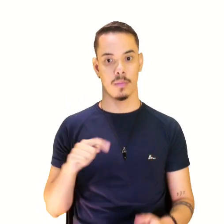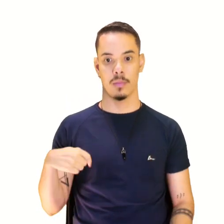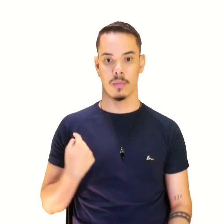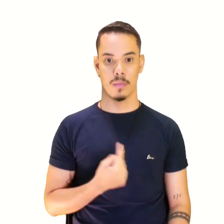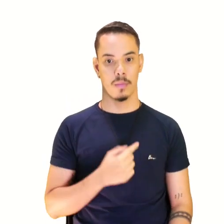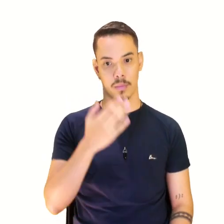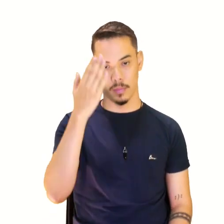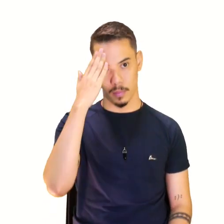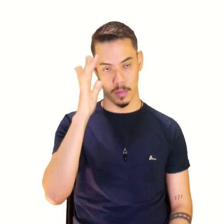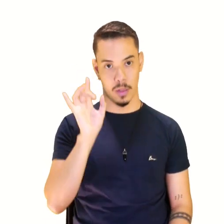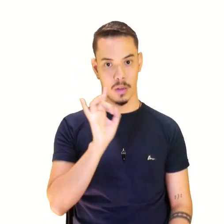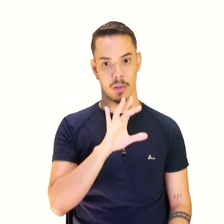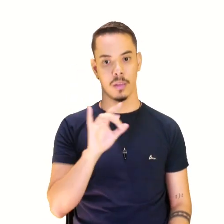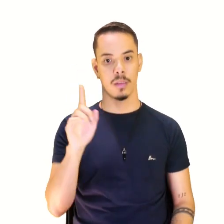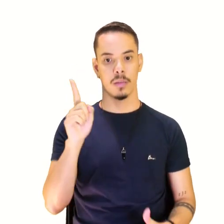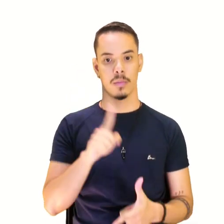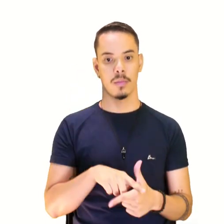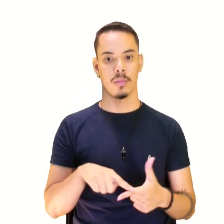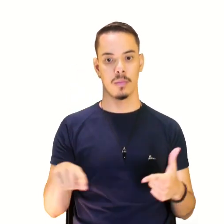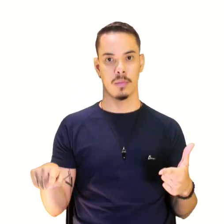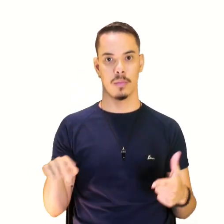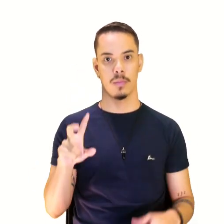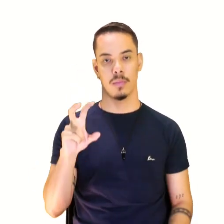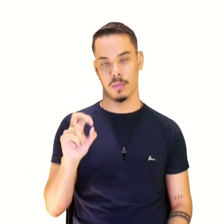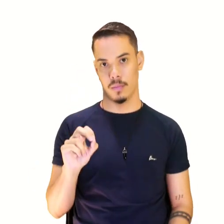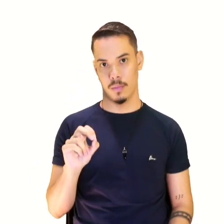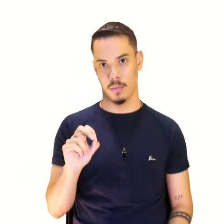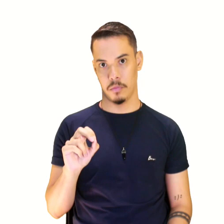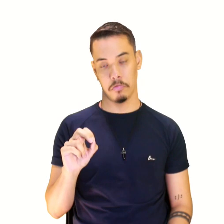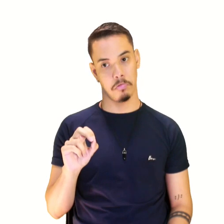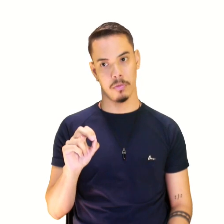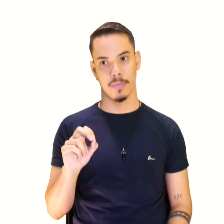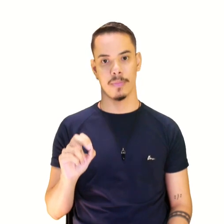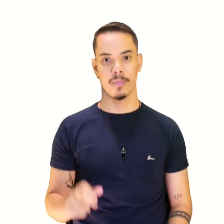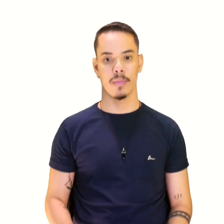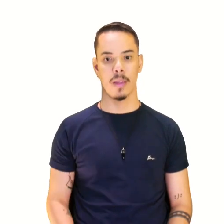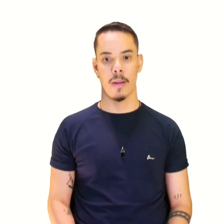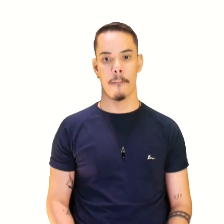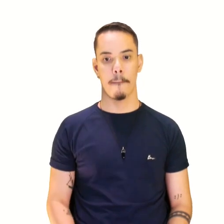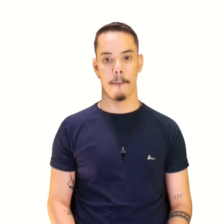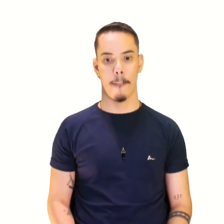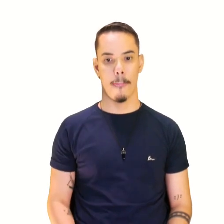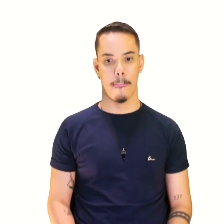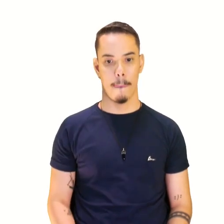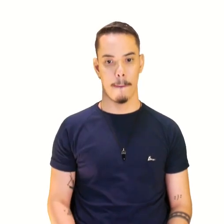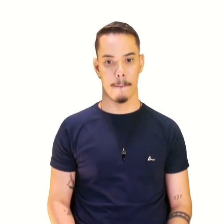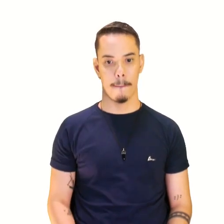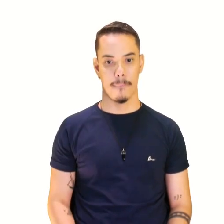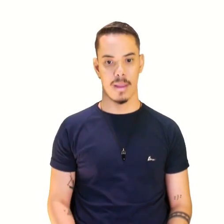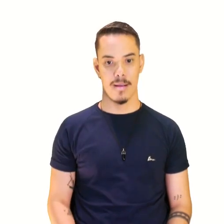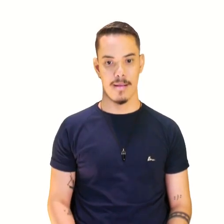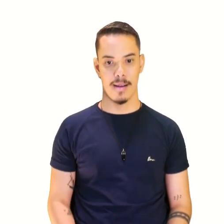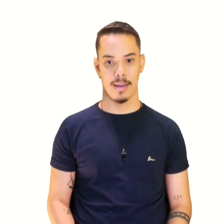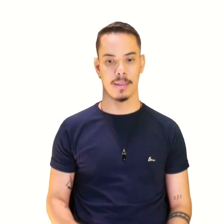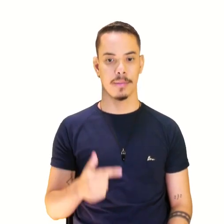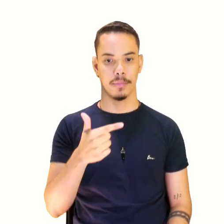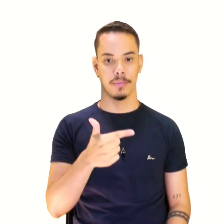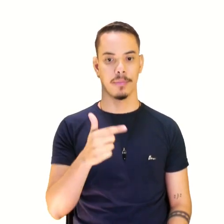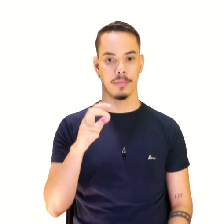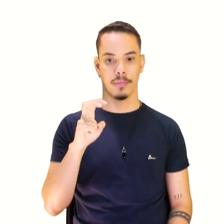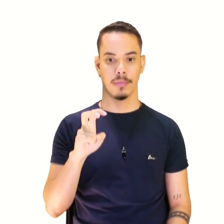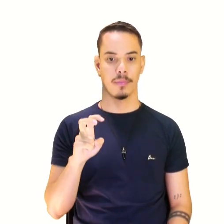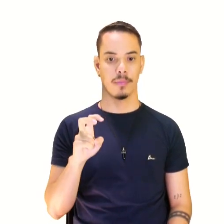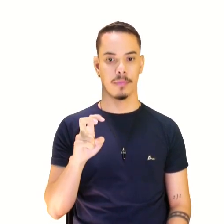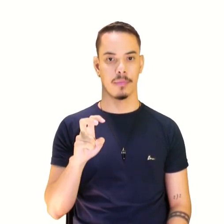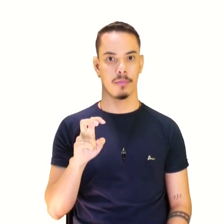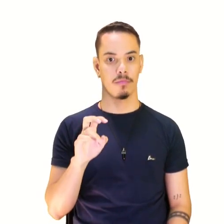cada medida dessas e dividir por 50. É isso que a gente faz, né? Cortamos os zeros e 25 dividido por 5